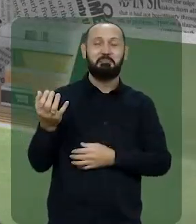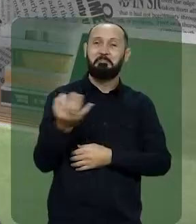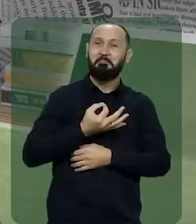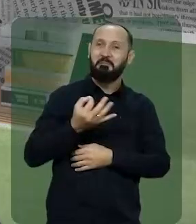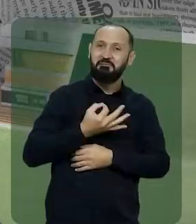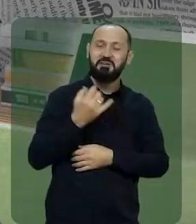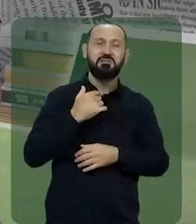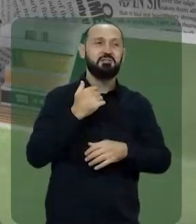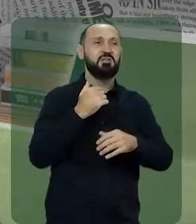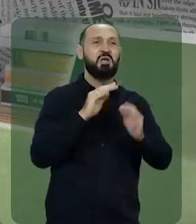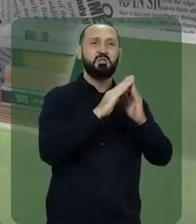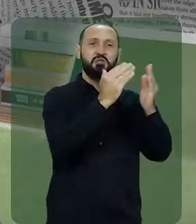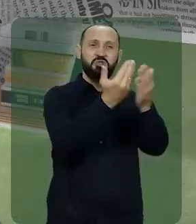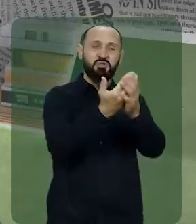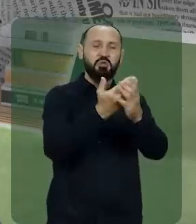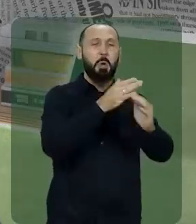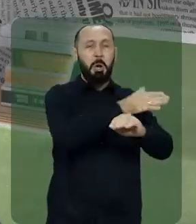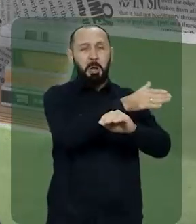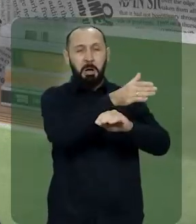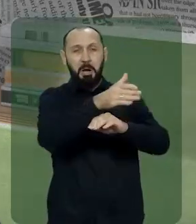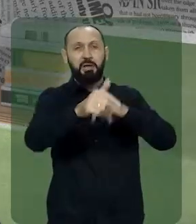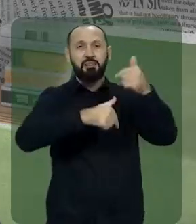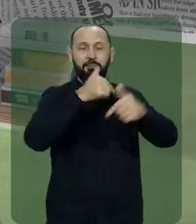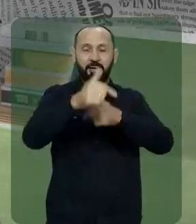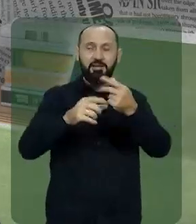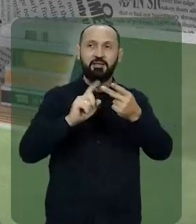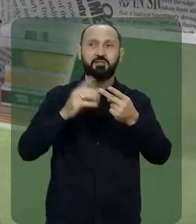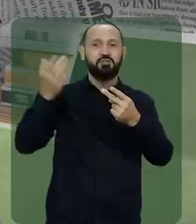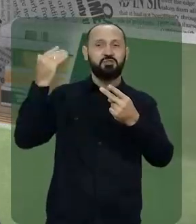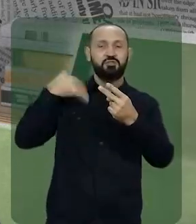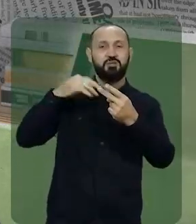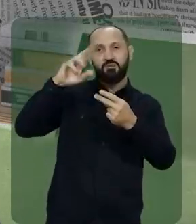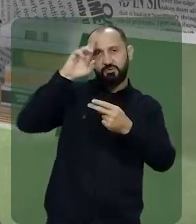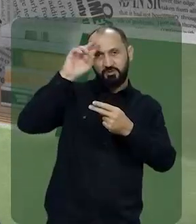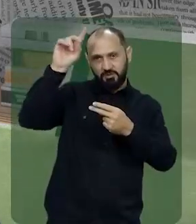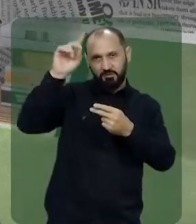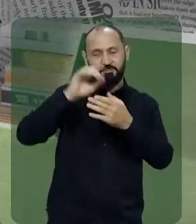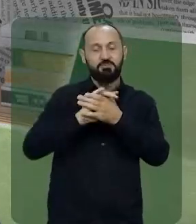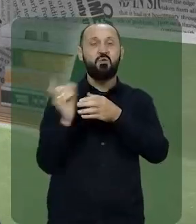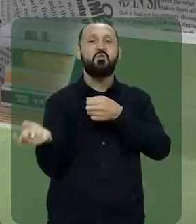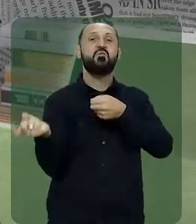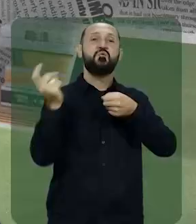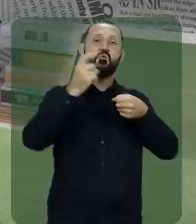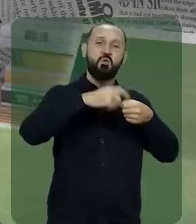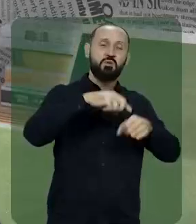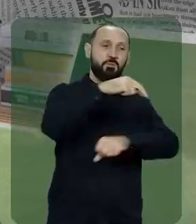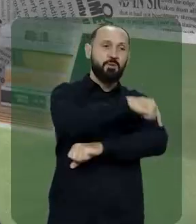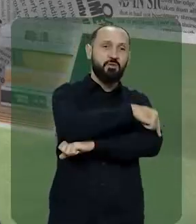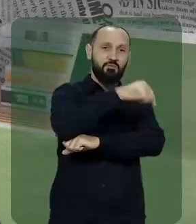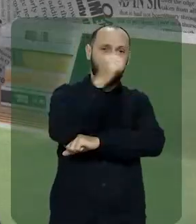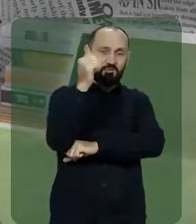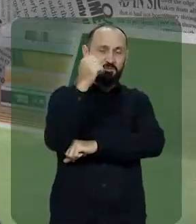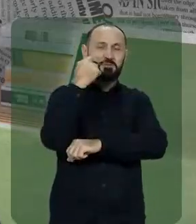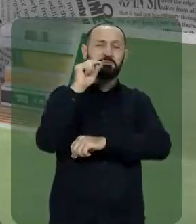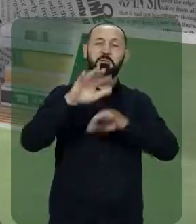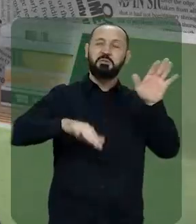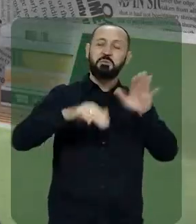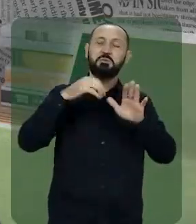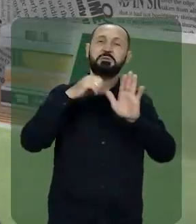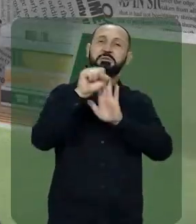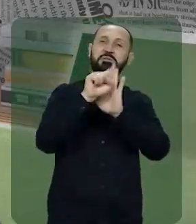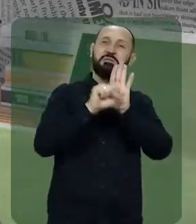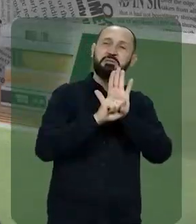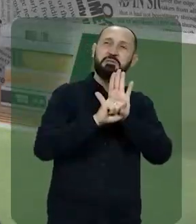várias escolas, fui diretora e logo voltei para Nova Alvorada do Sul, na década de